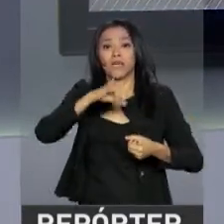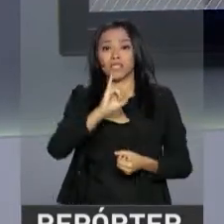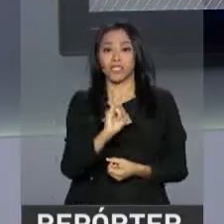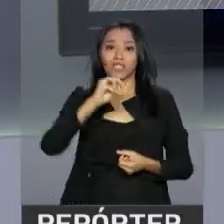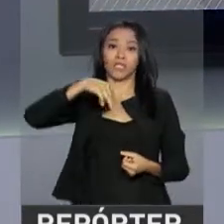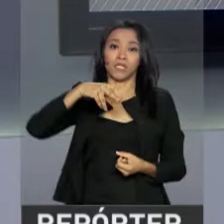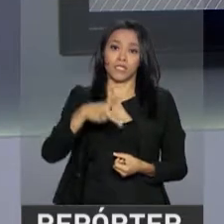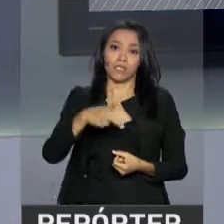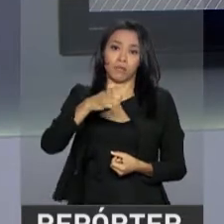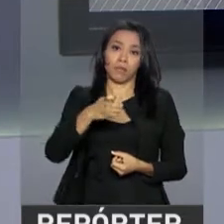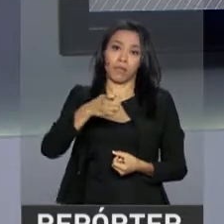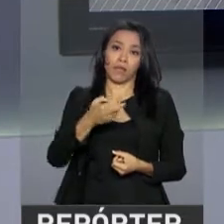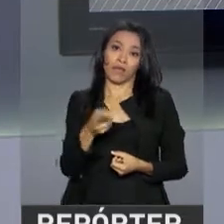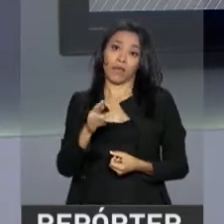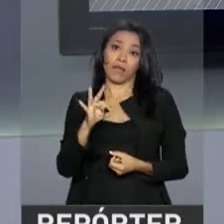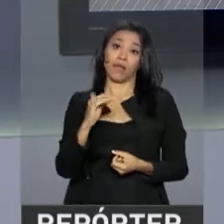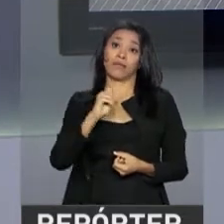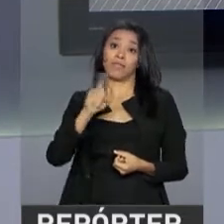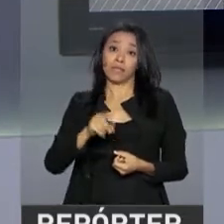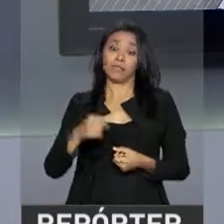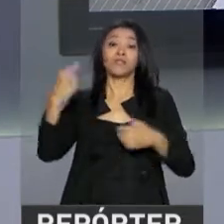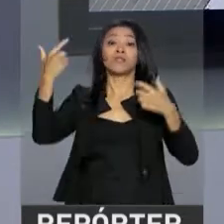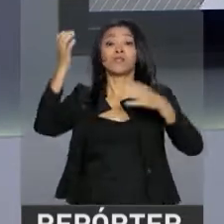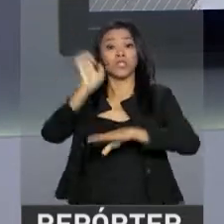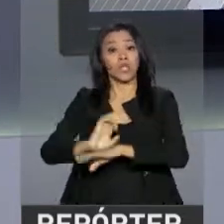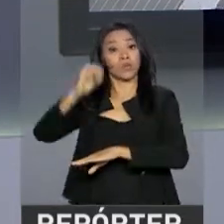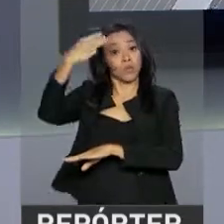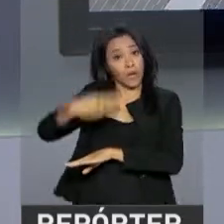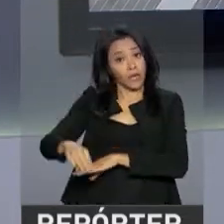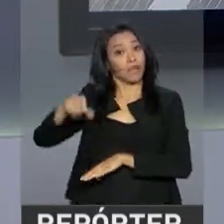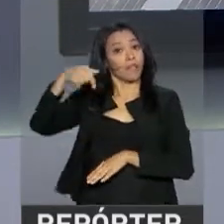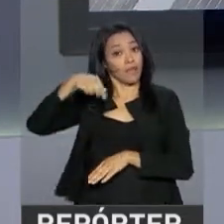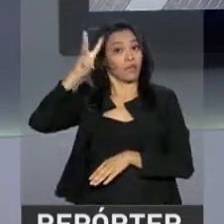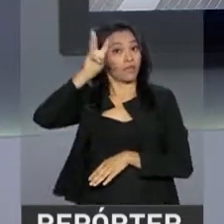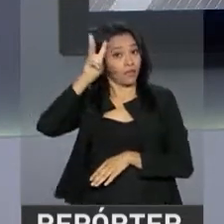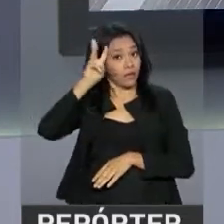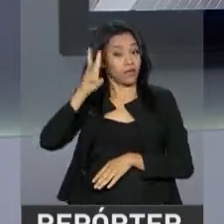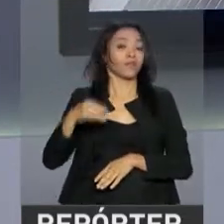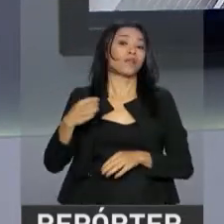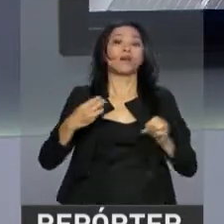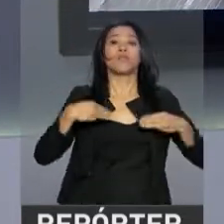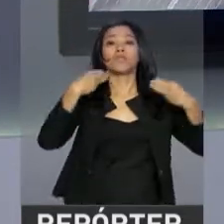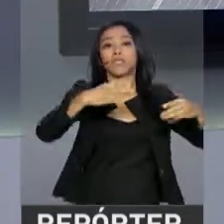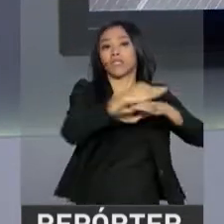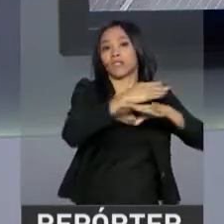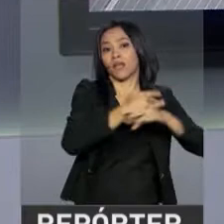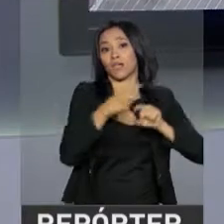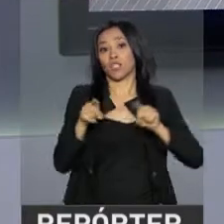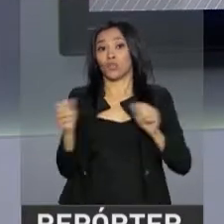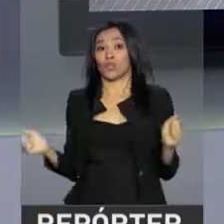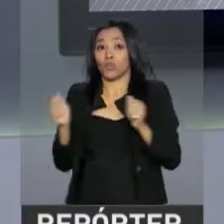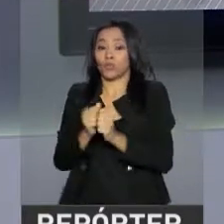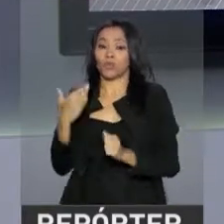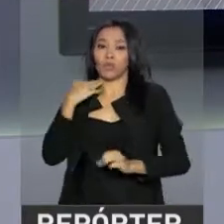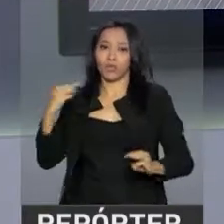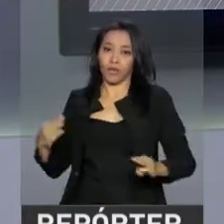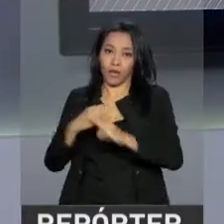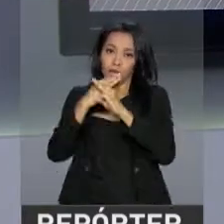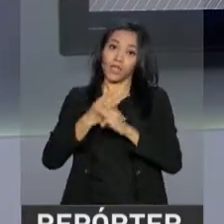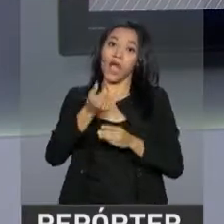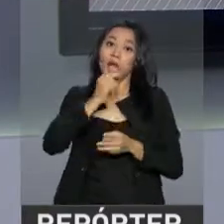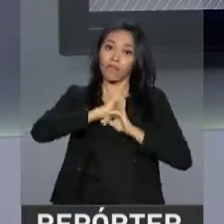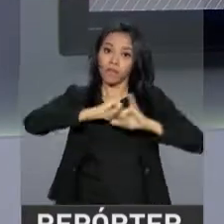maranhão nesta terça feira o ministério das cidades ea caixa econômica anunciaram a liberação de recursos para finalizar